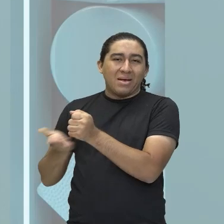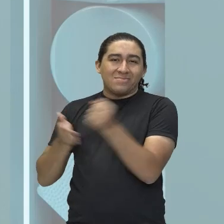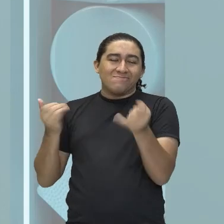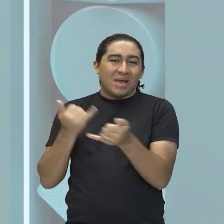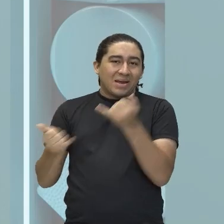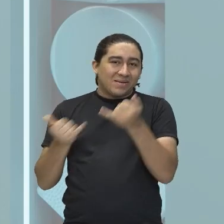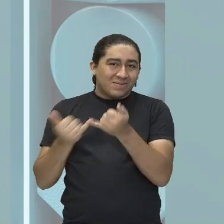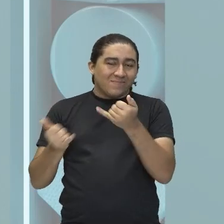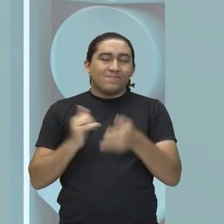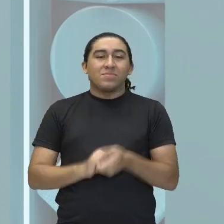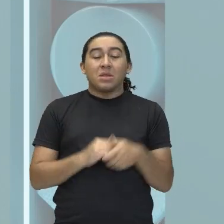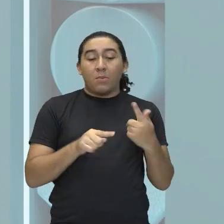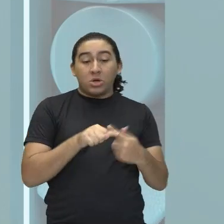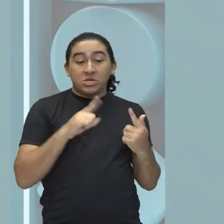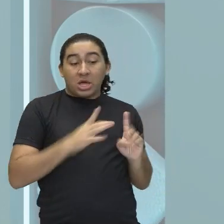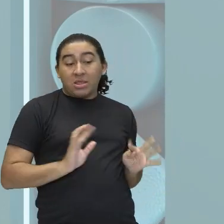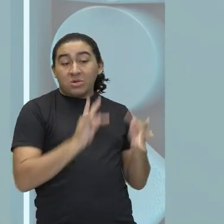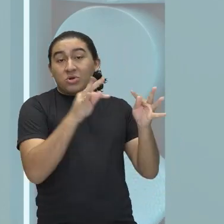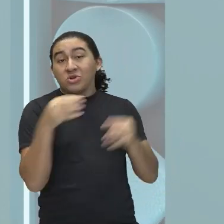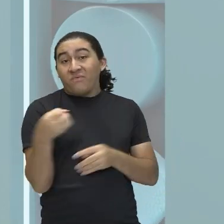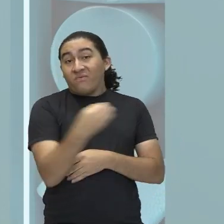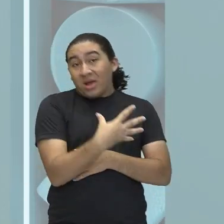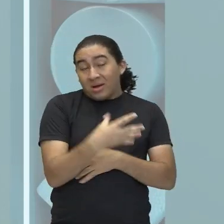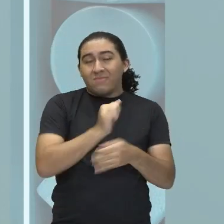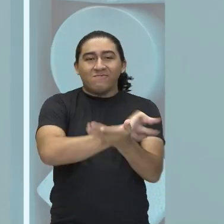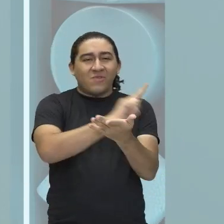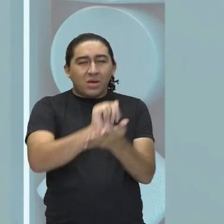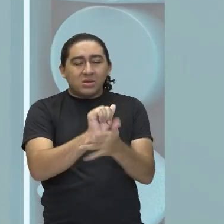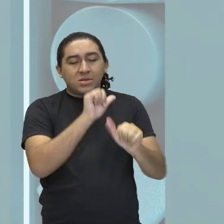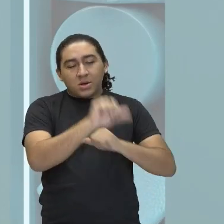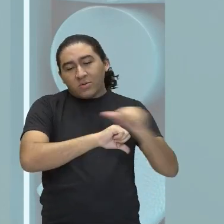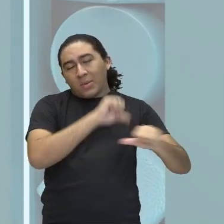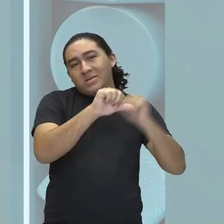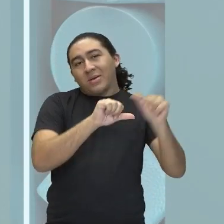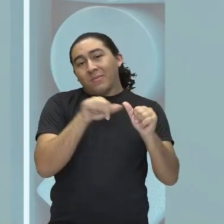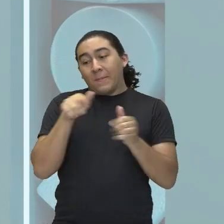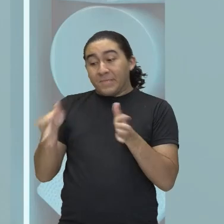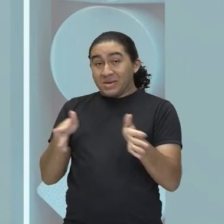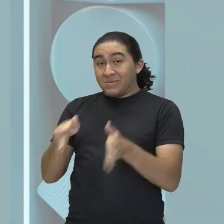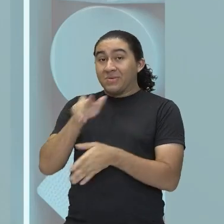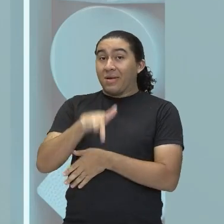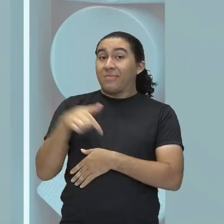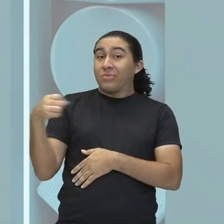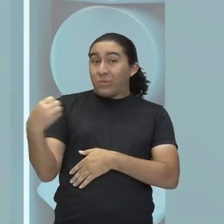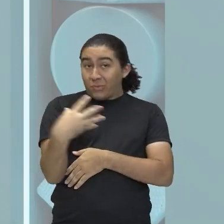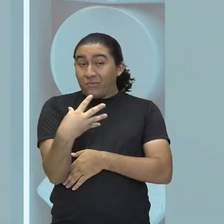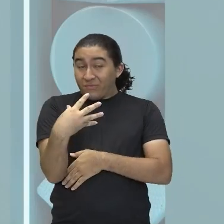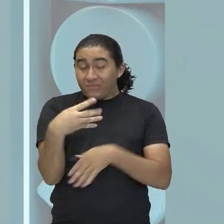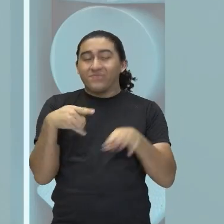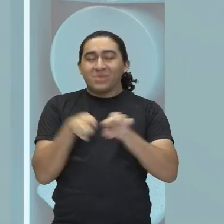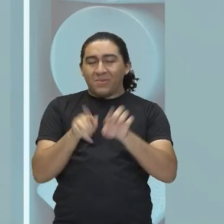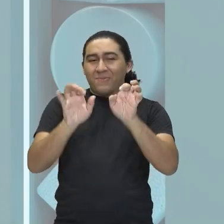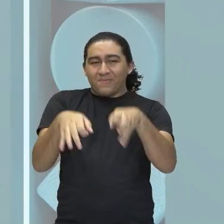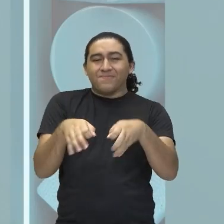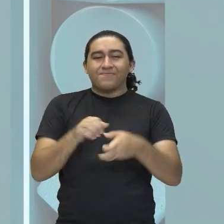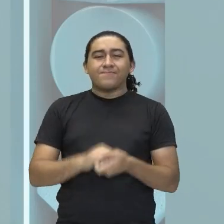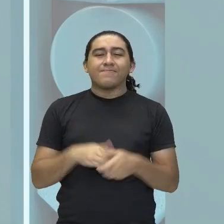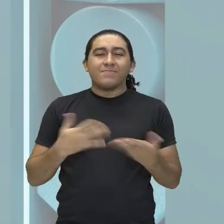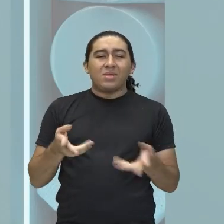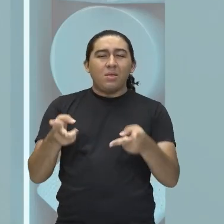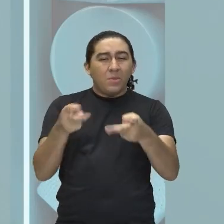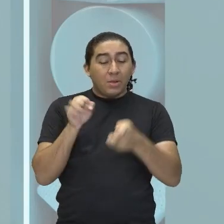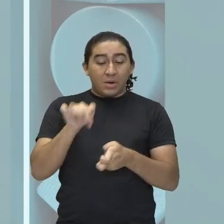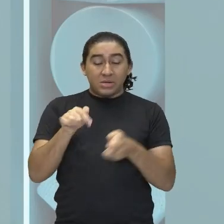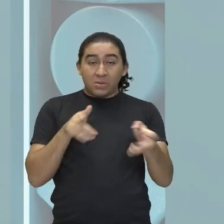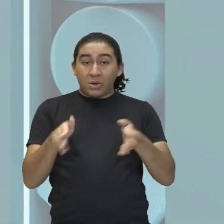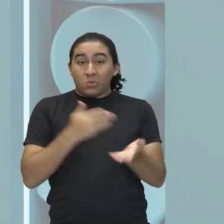tanta tecnologia, diante de tanta inovação, que para a época era uma novidade, certo? Então percebe que nesse